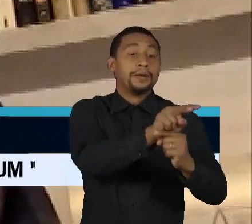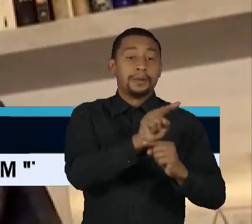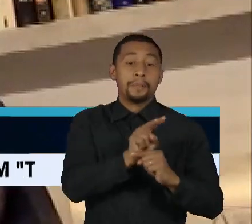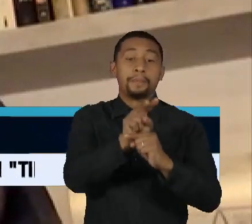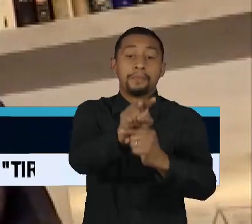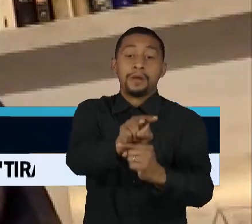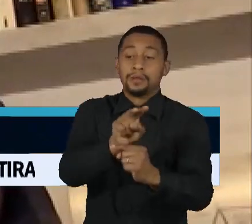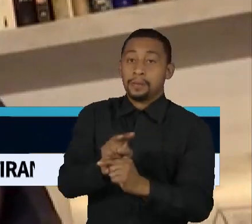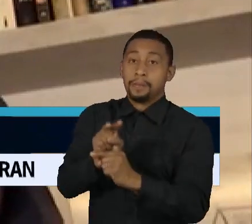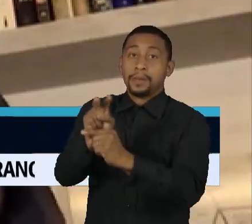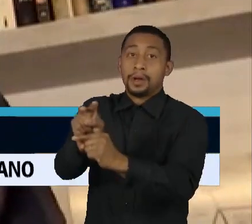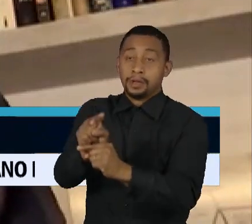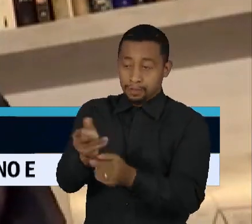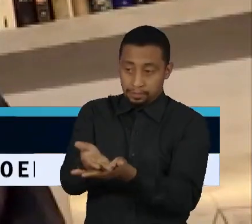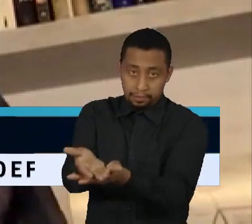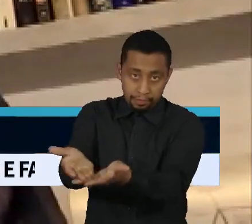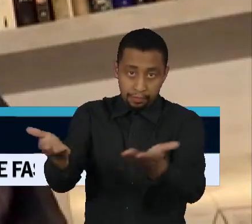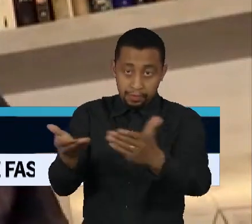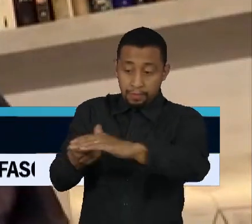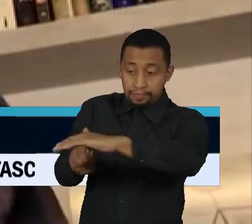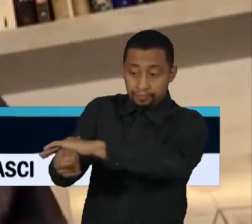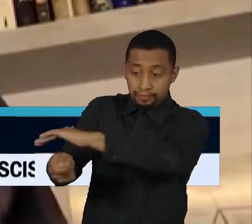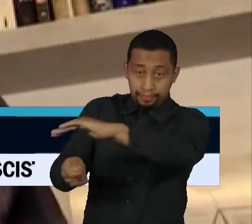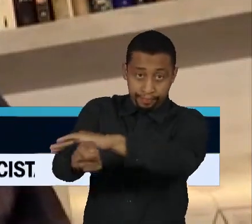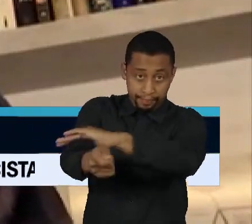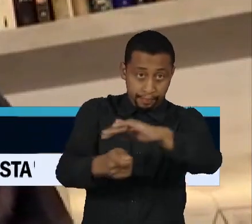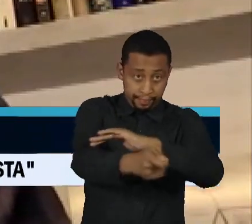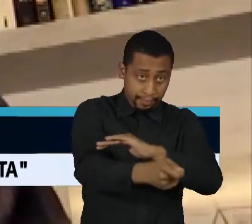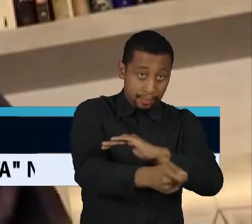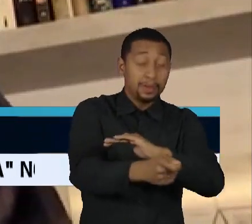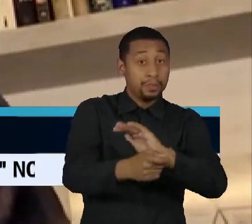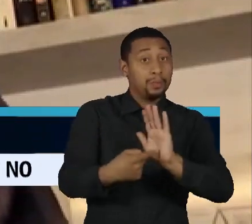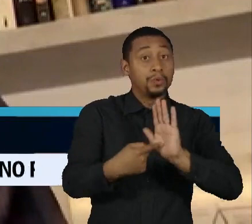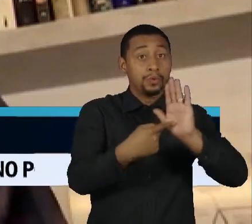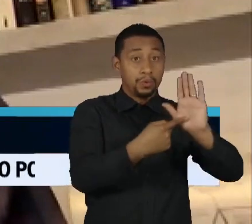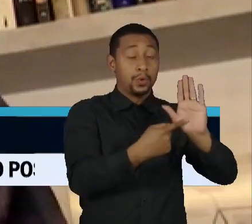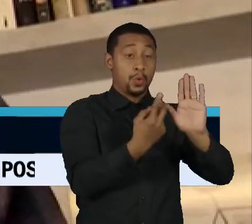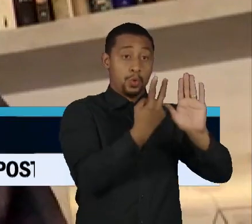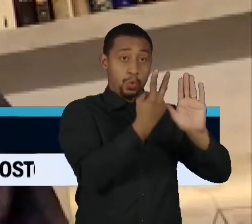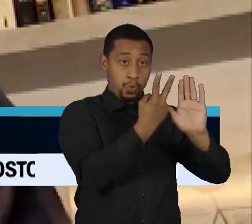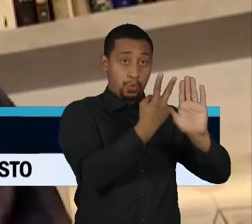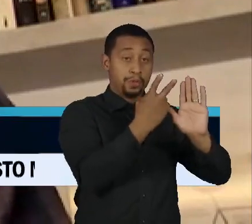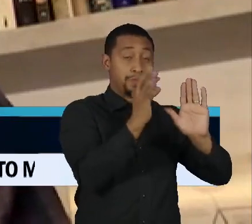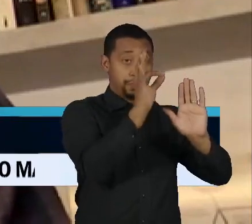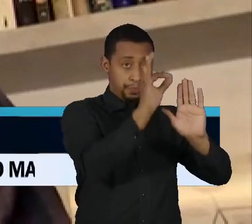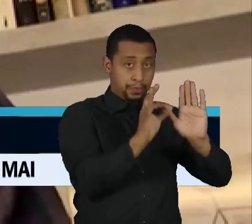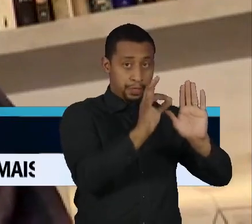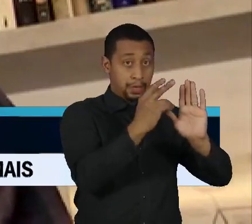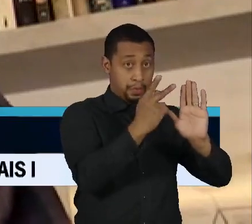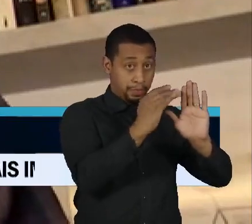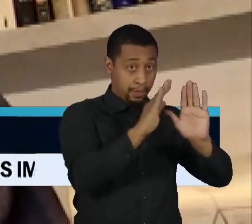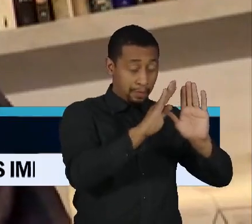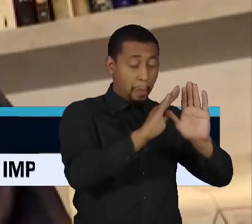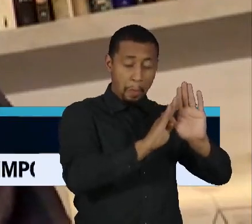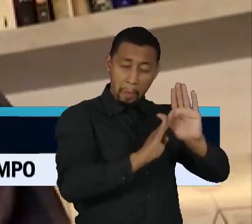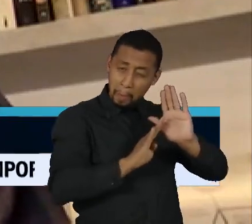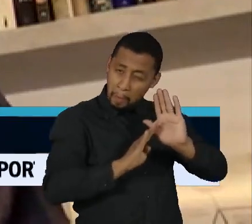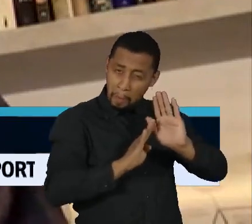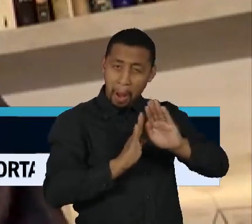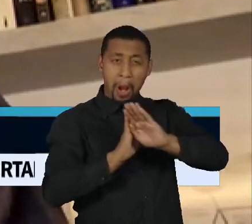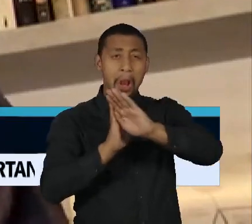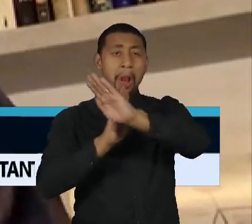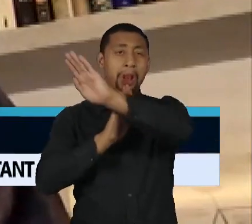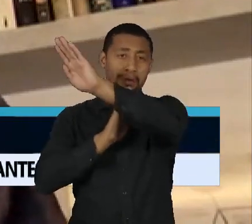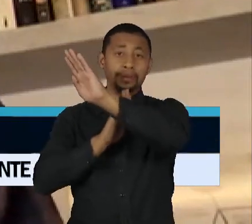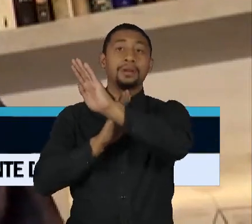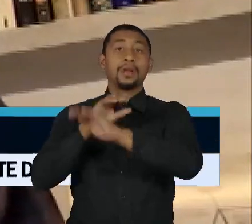de financiamentos, né, que foi saiu de 2 para 9% do PIB e causou esteve